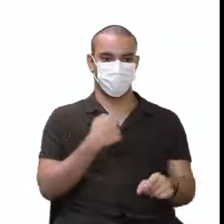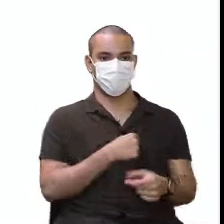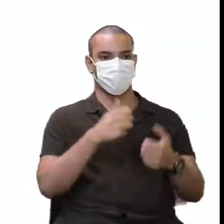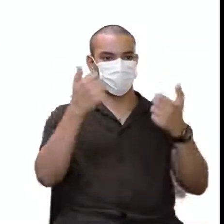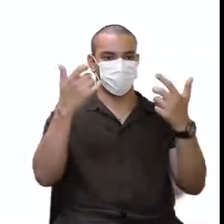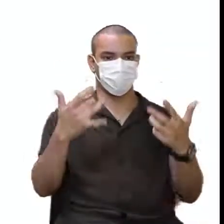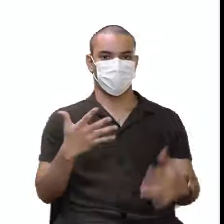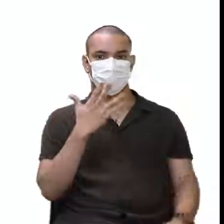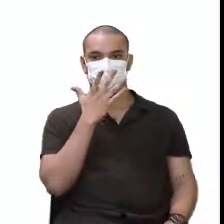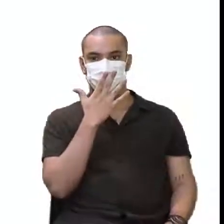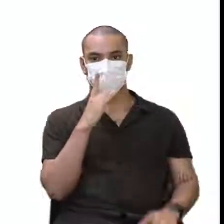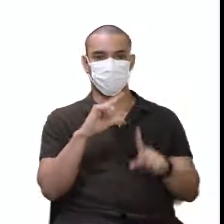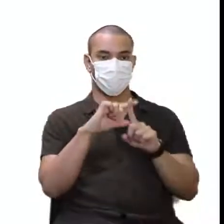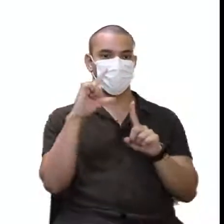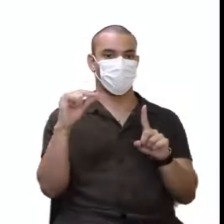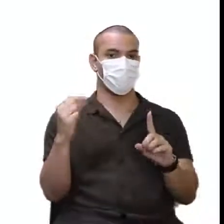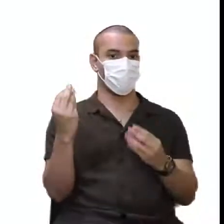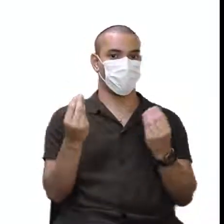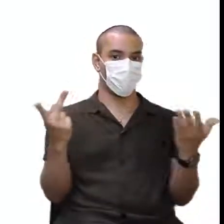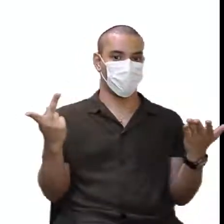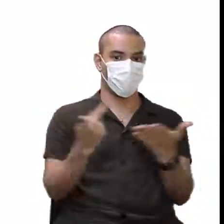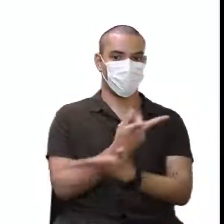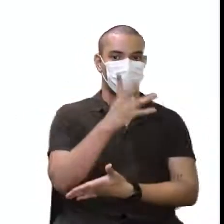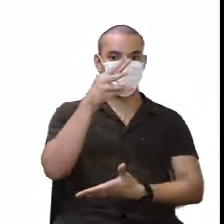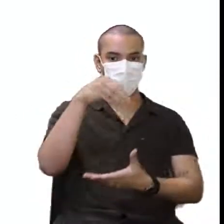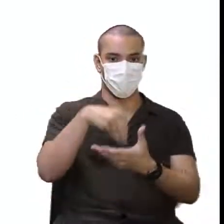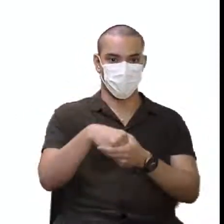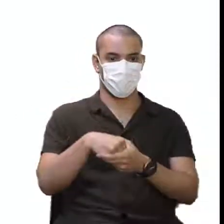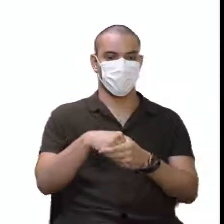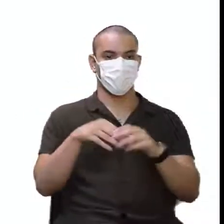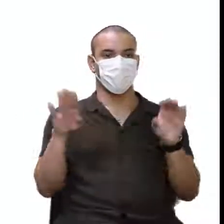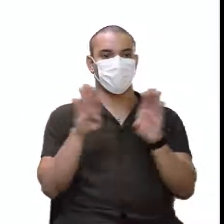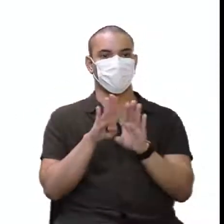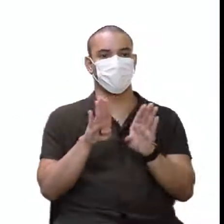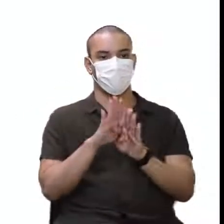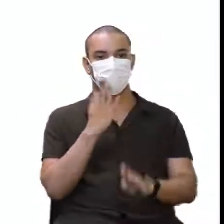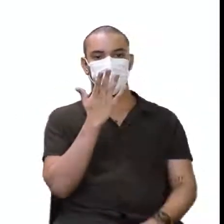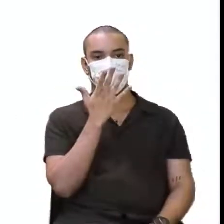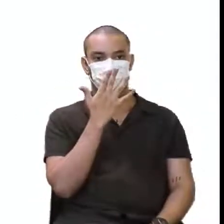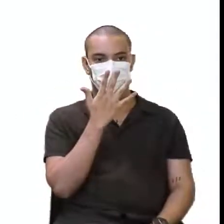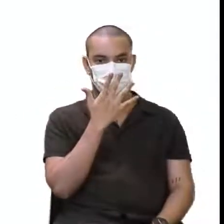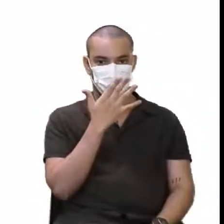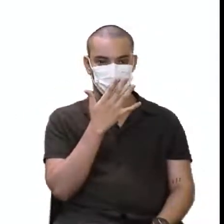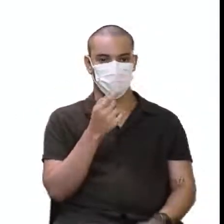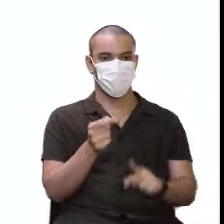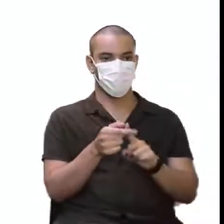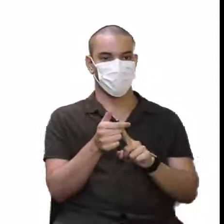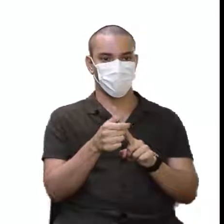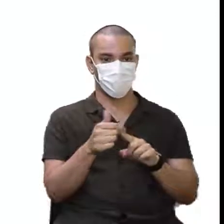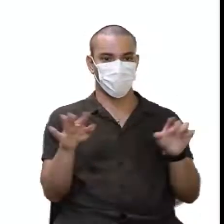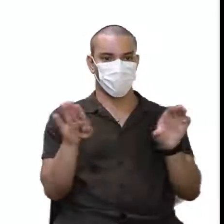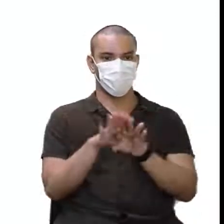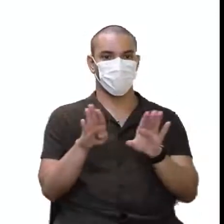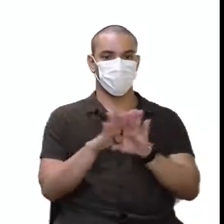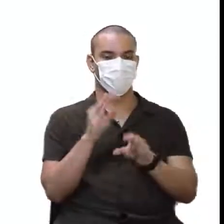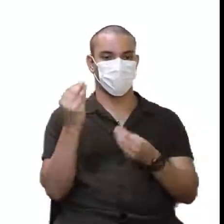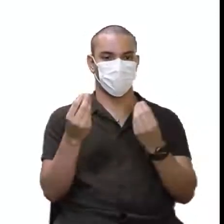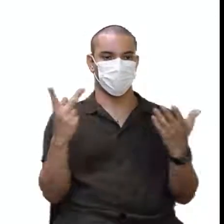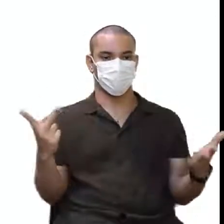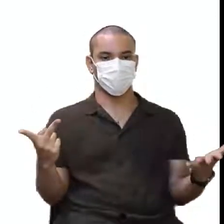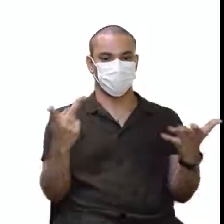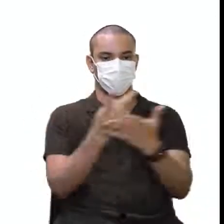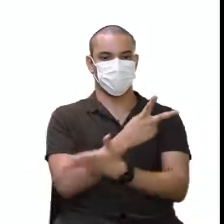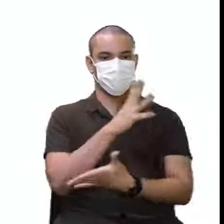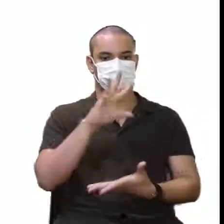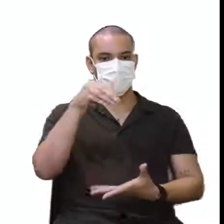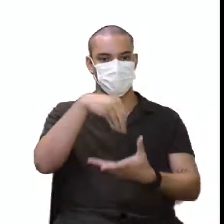da flor, posição da flor no caule, a cor da semente, aspecto externo da